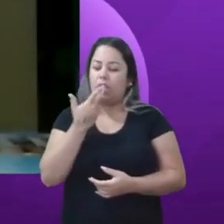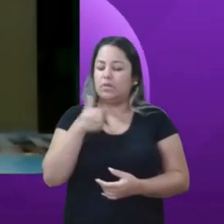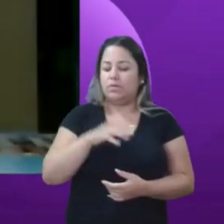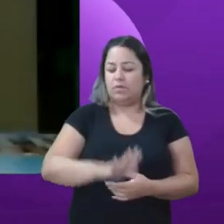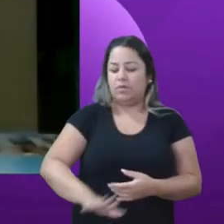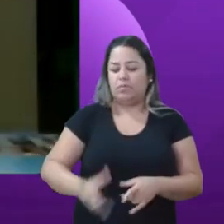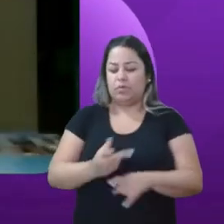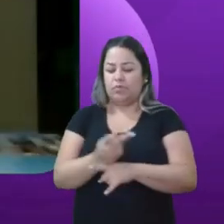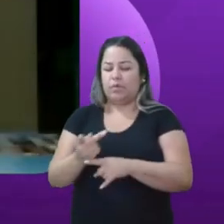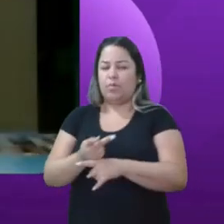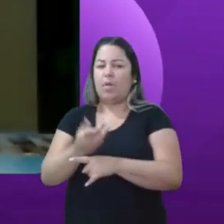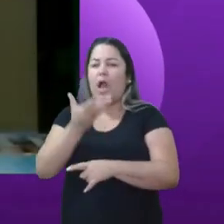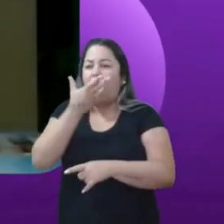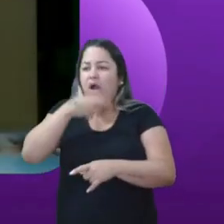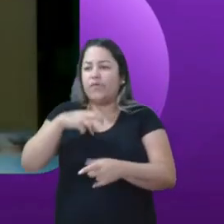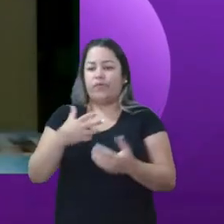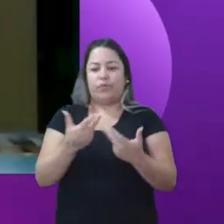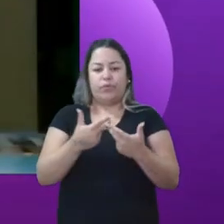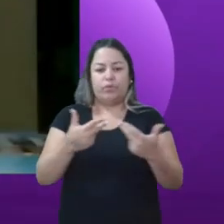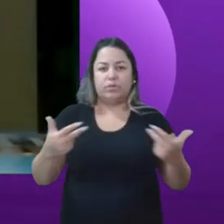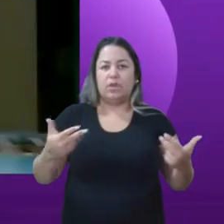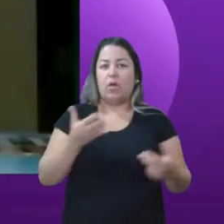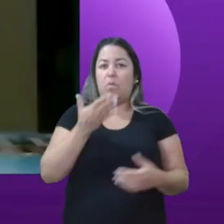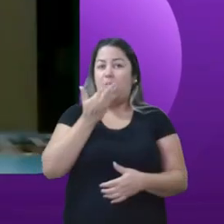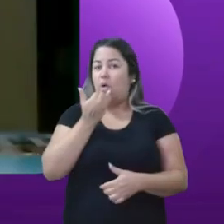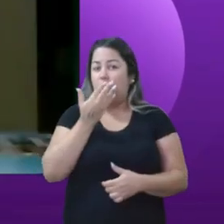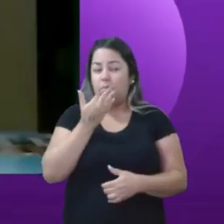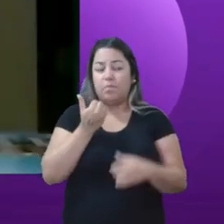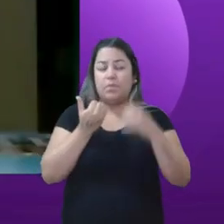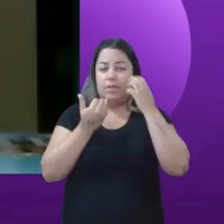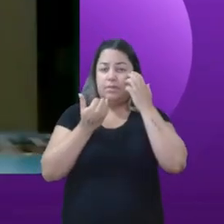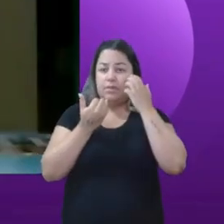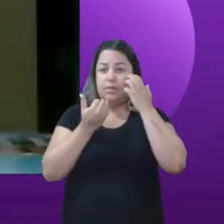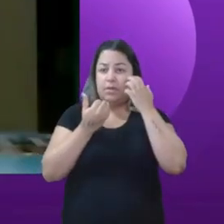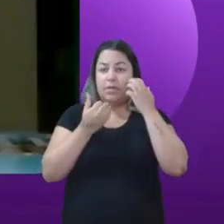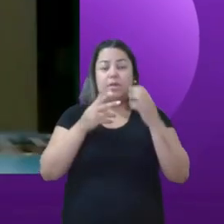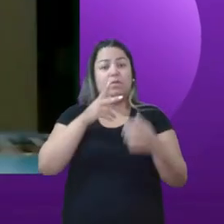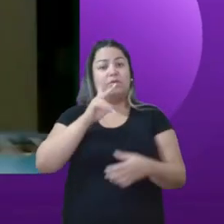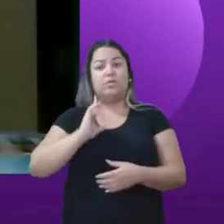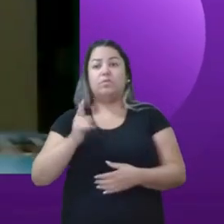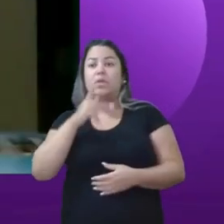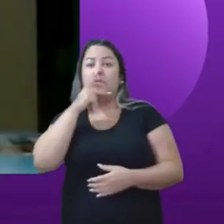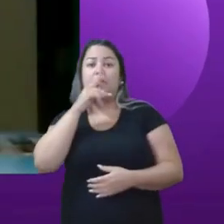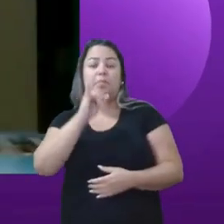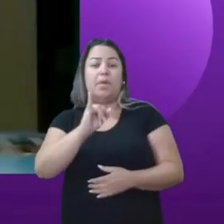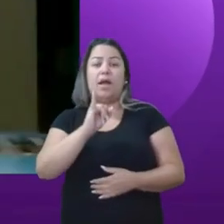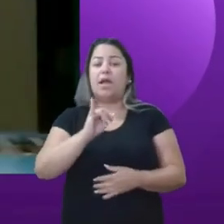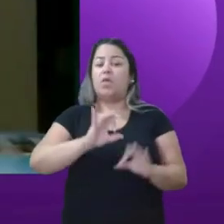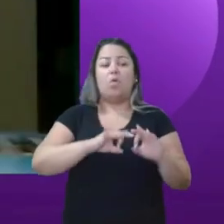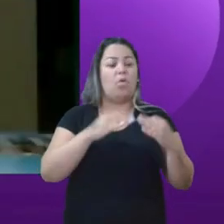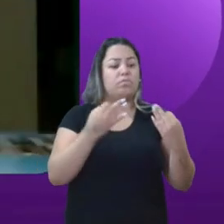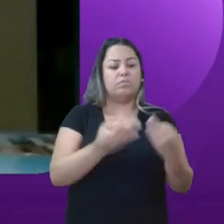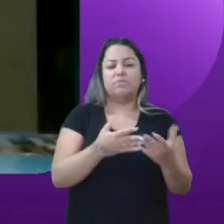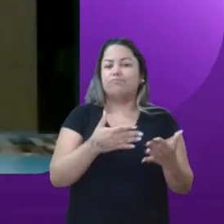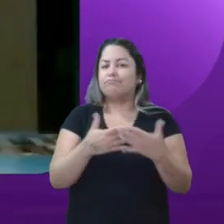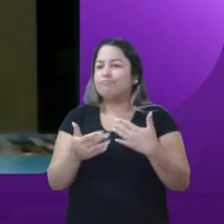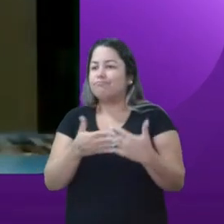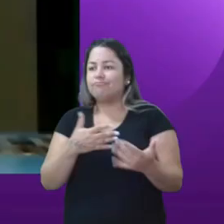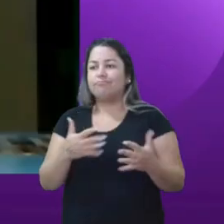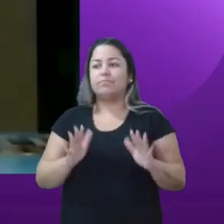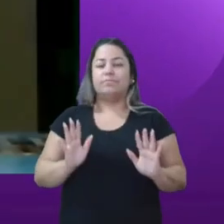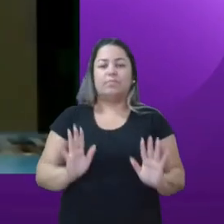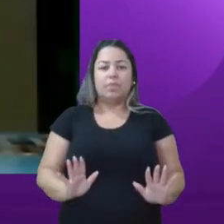comer, procurando uma comida, né? Ou uma criança que, sem pai nem mãe, ou sem família, ou sem